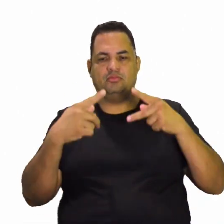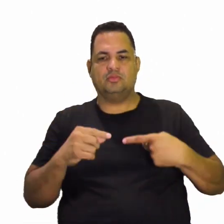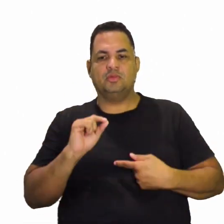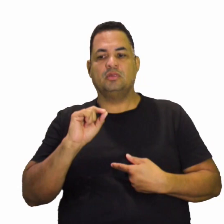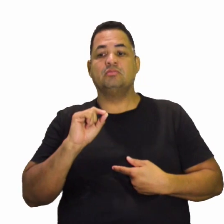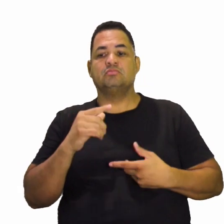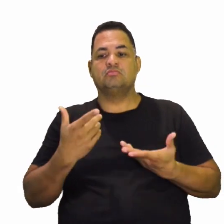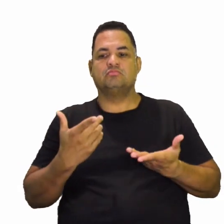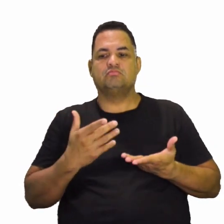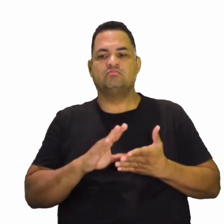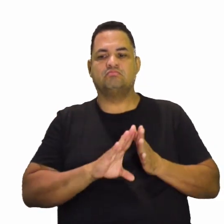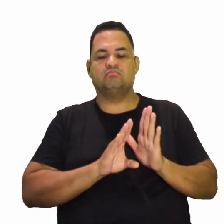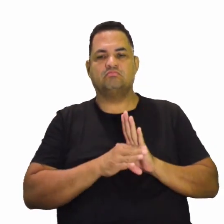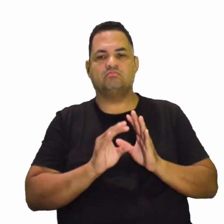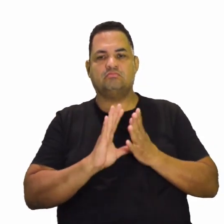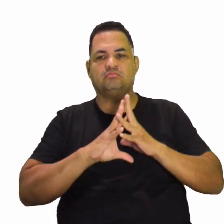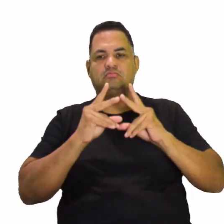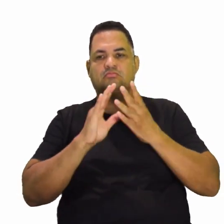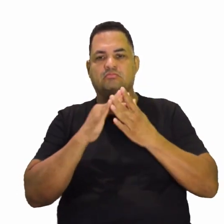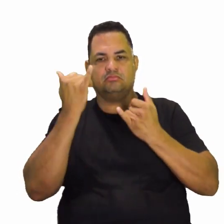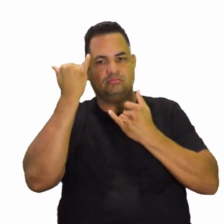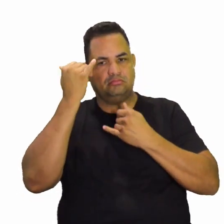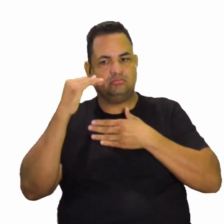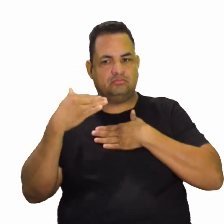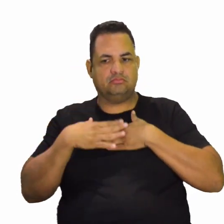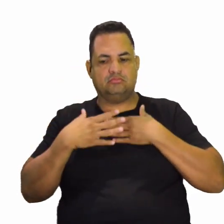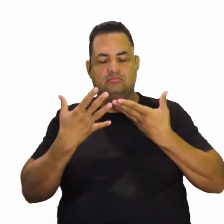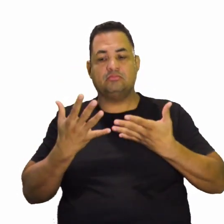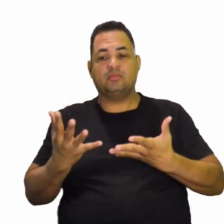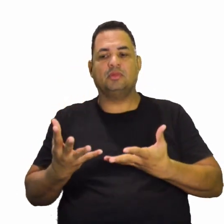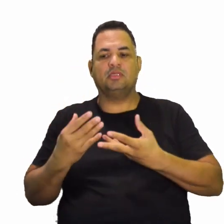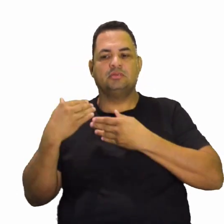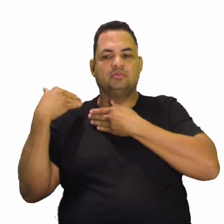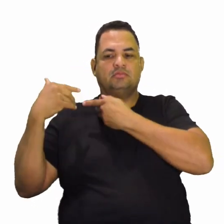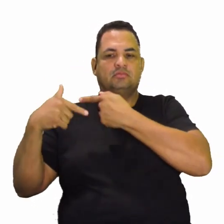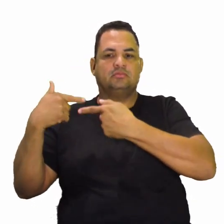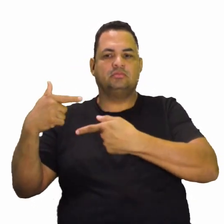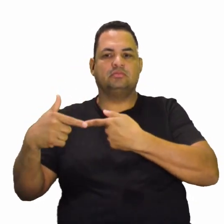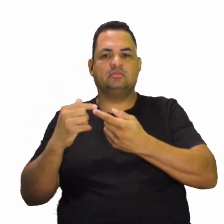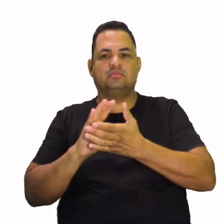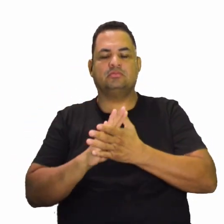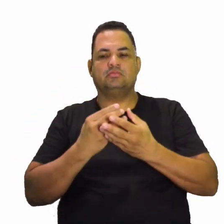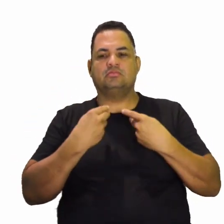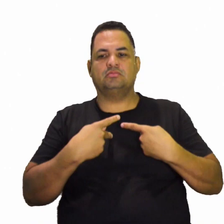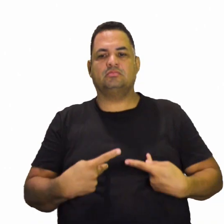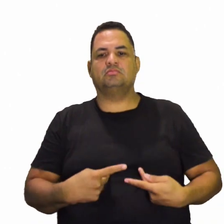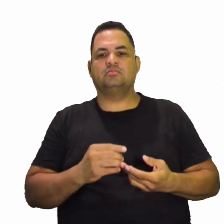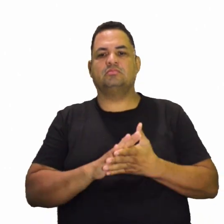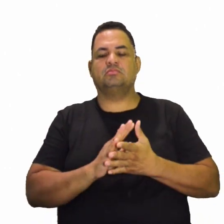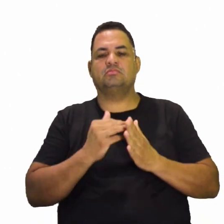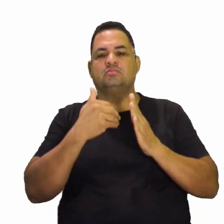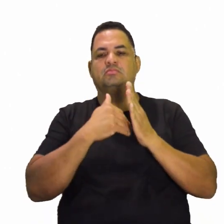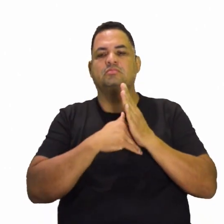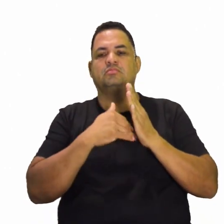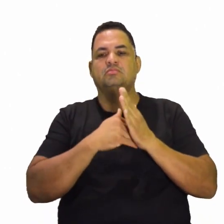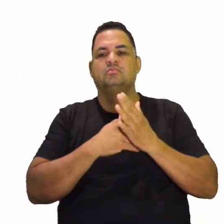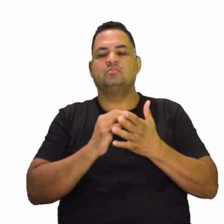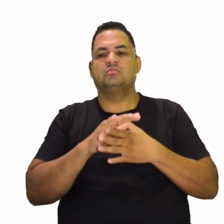é o genoma humano? Ele é toda a informação hereditária de um organismo que está codificada em